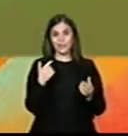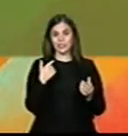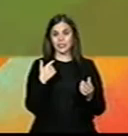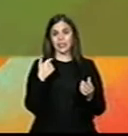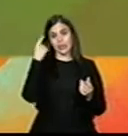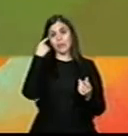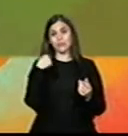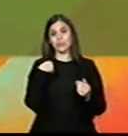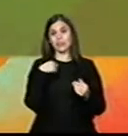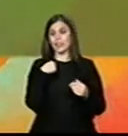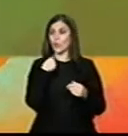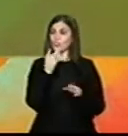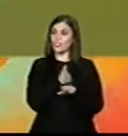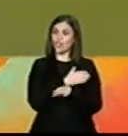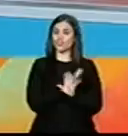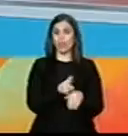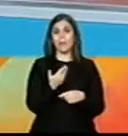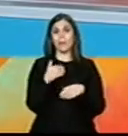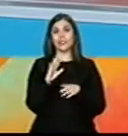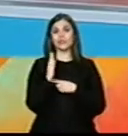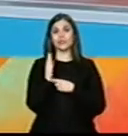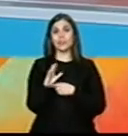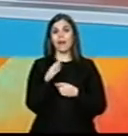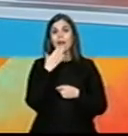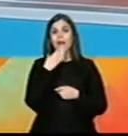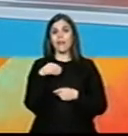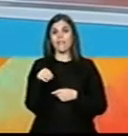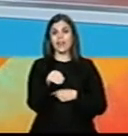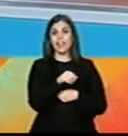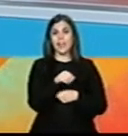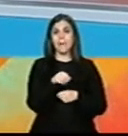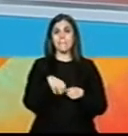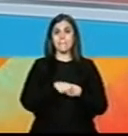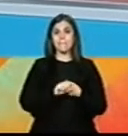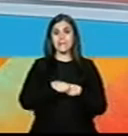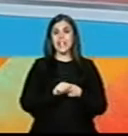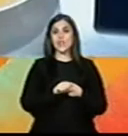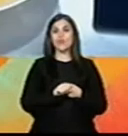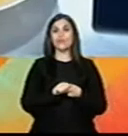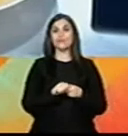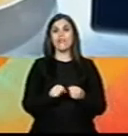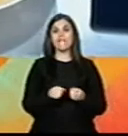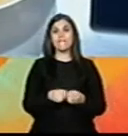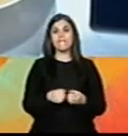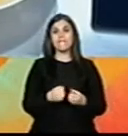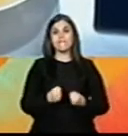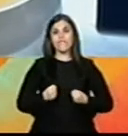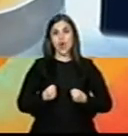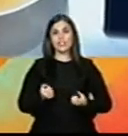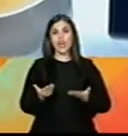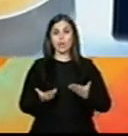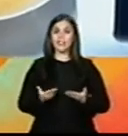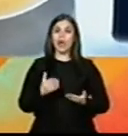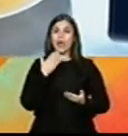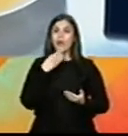é um bocado verdade, que é o caso da farinha de milho, esta sémola, que ela é um bocadinho mais grossa do que aquela tipo